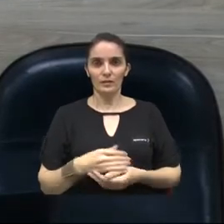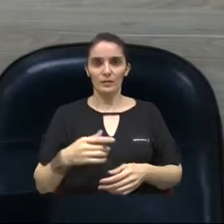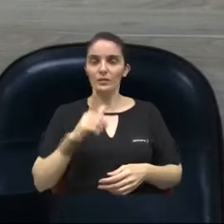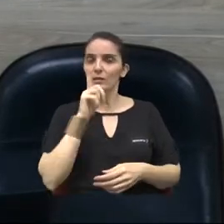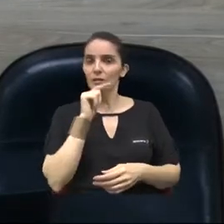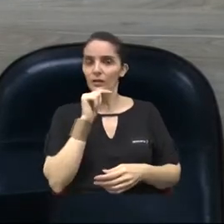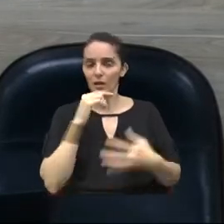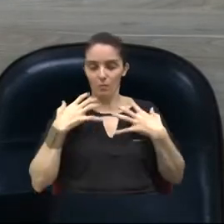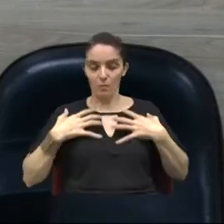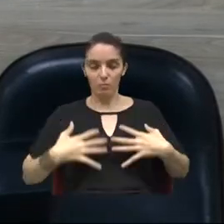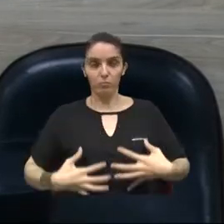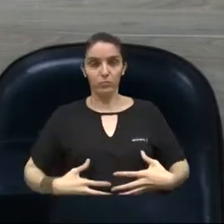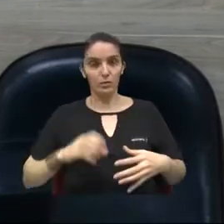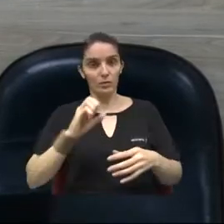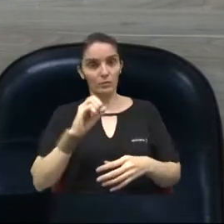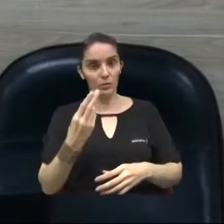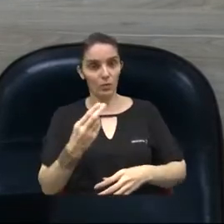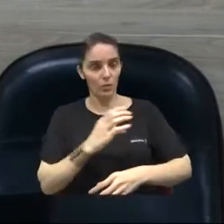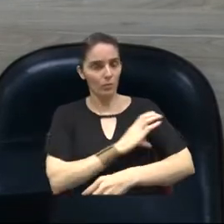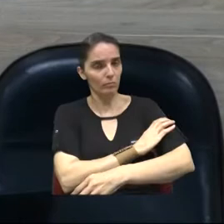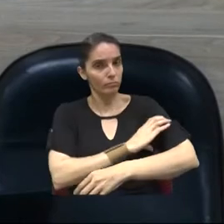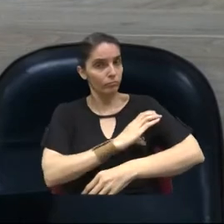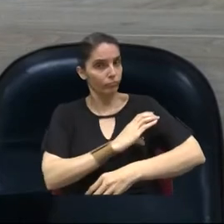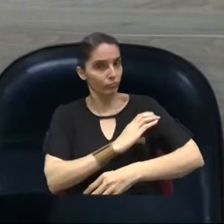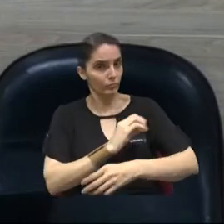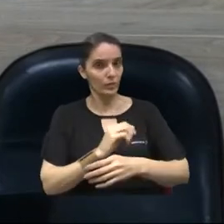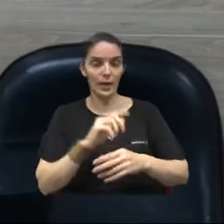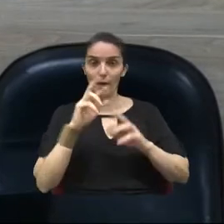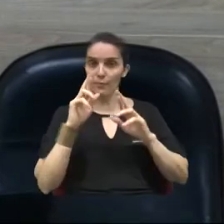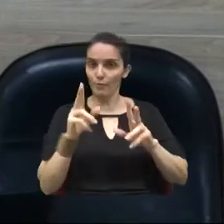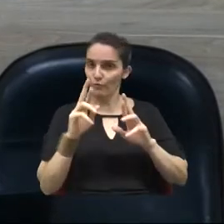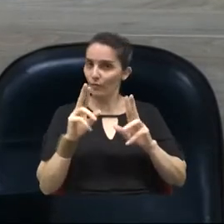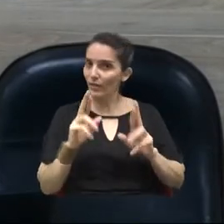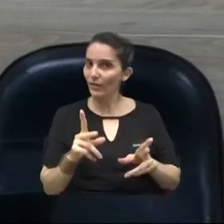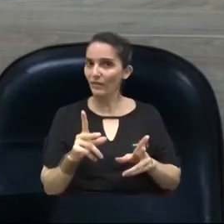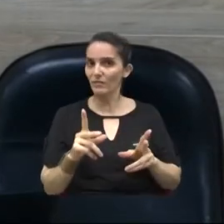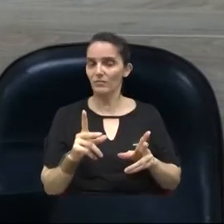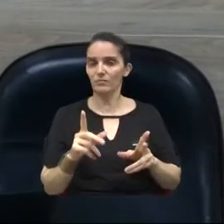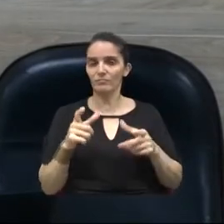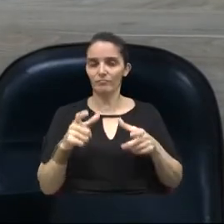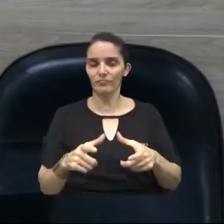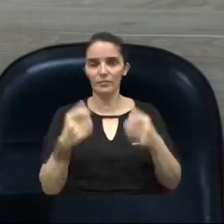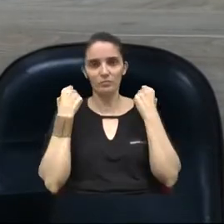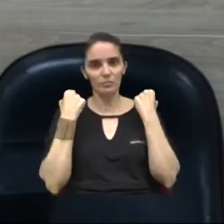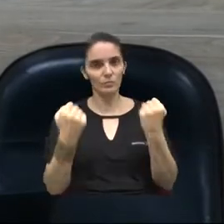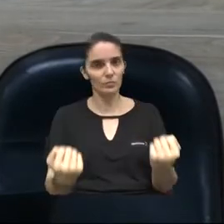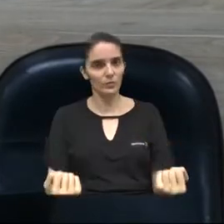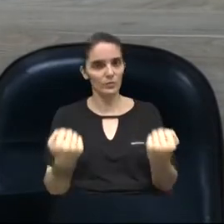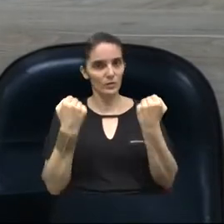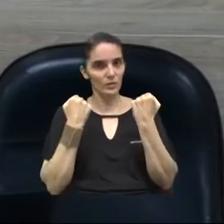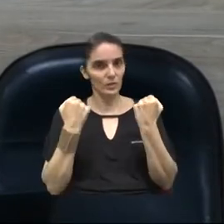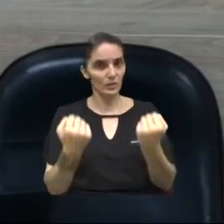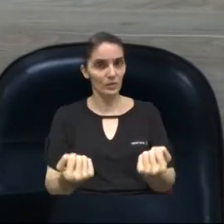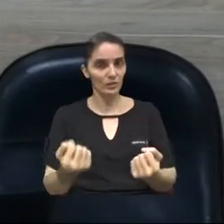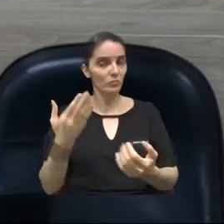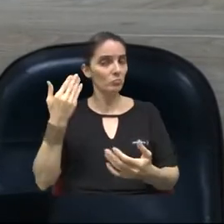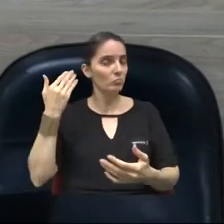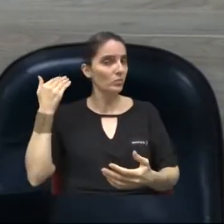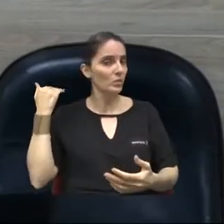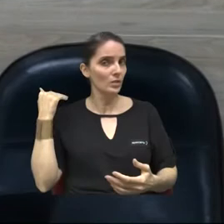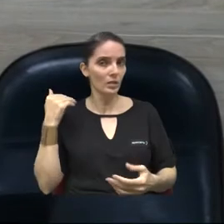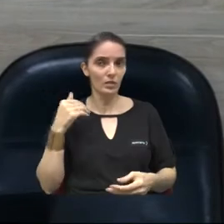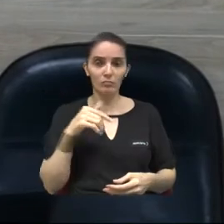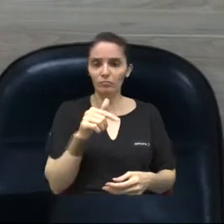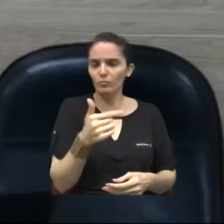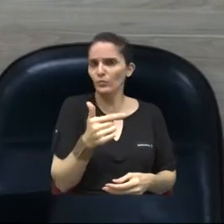massa muscular. São coisas bem diferentes e que realmente as academias, num passado não tão distante, não existiam